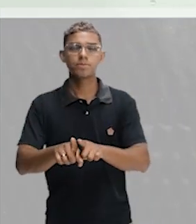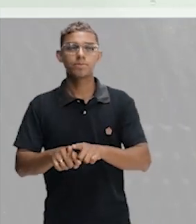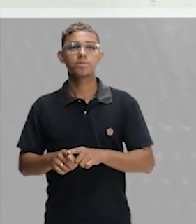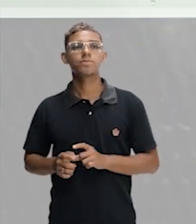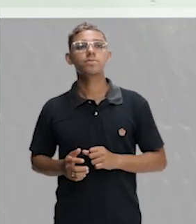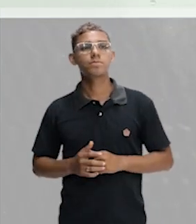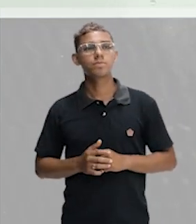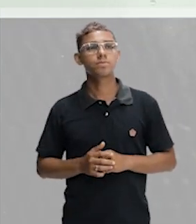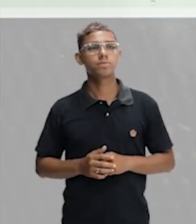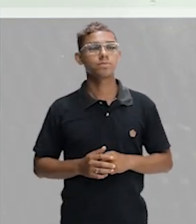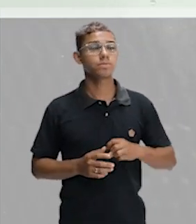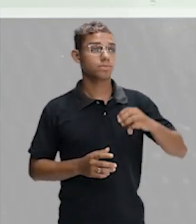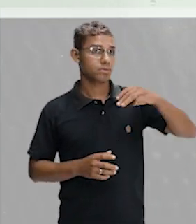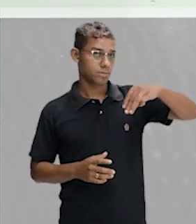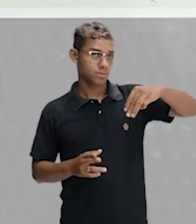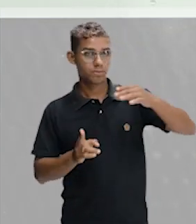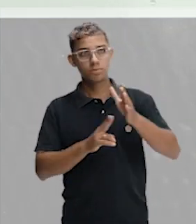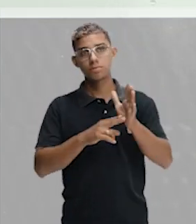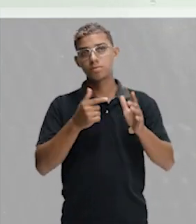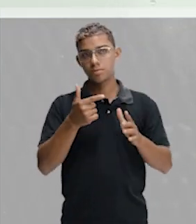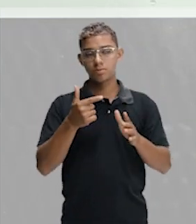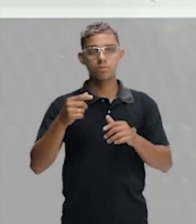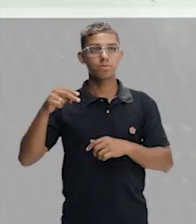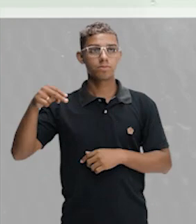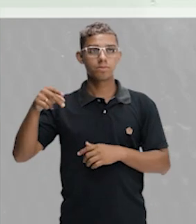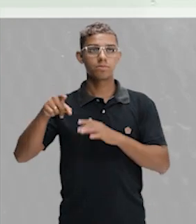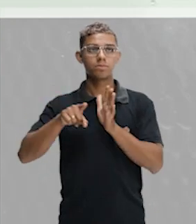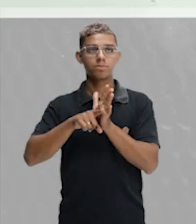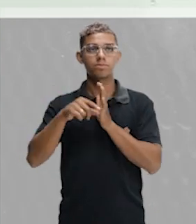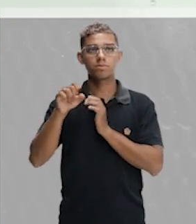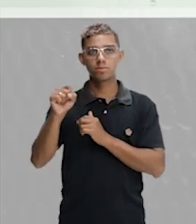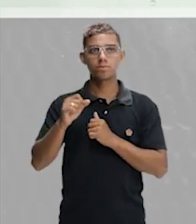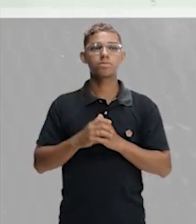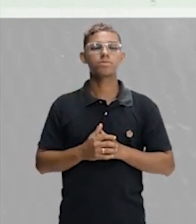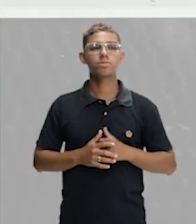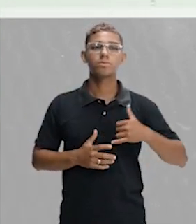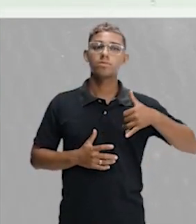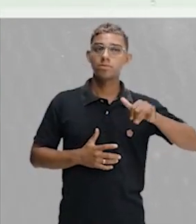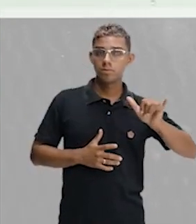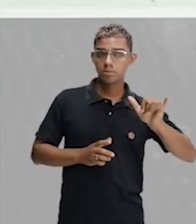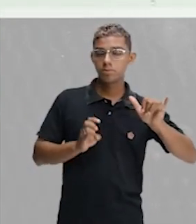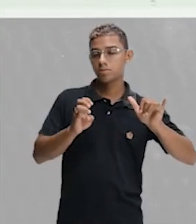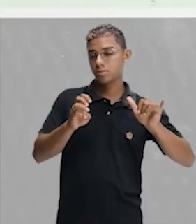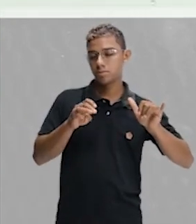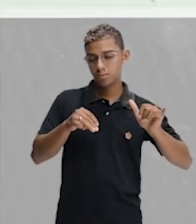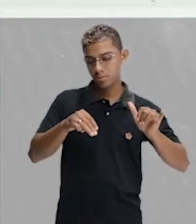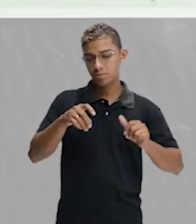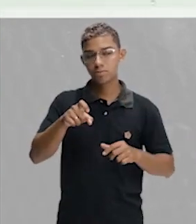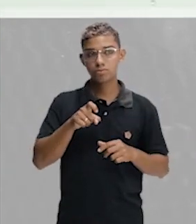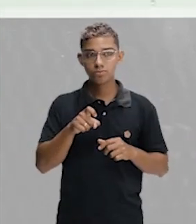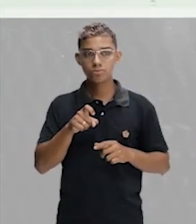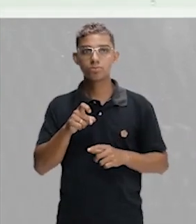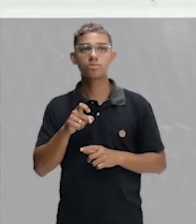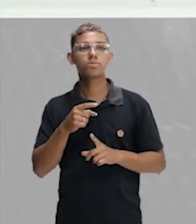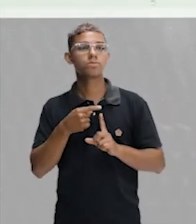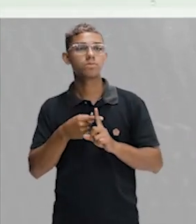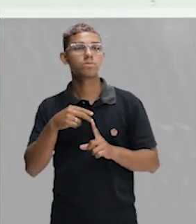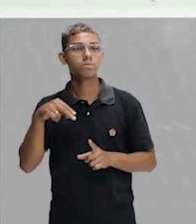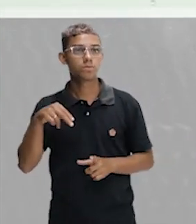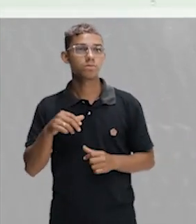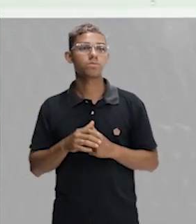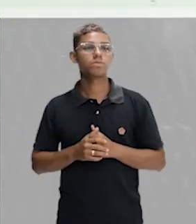igual a 2x - 8 beleza Tá mas o que que ele quer